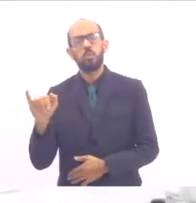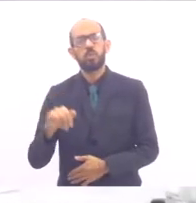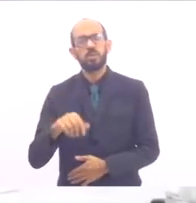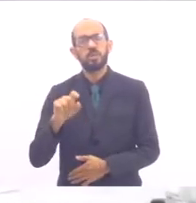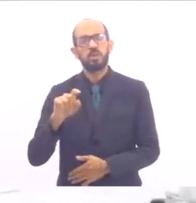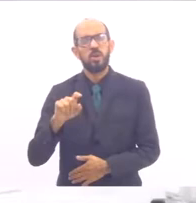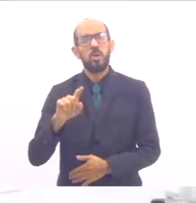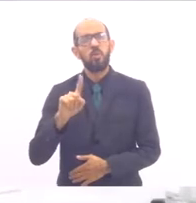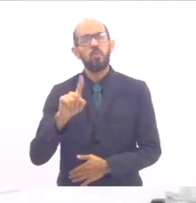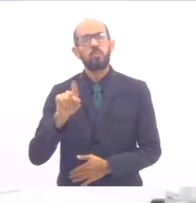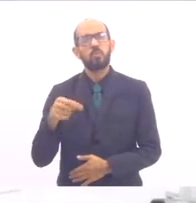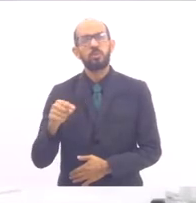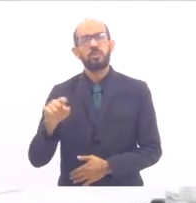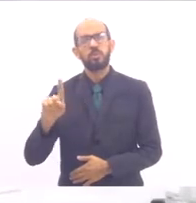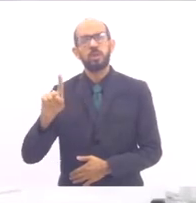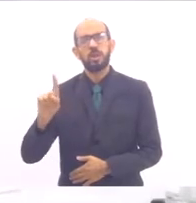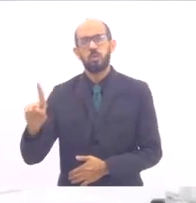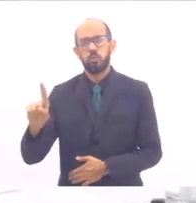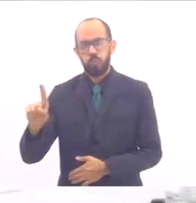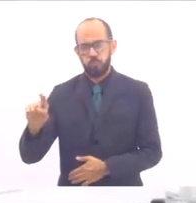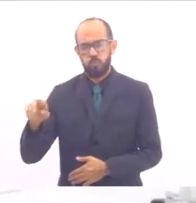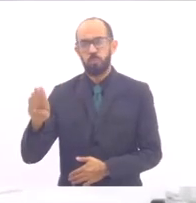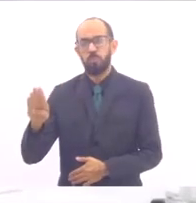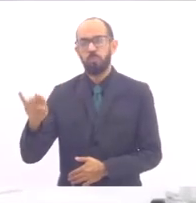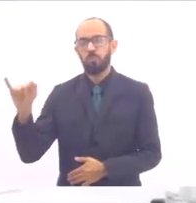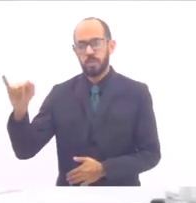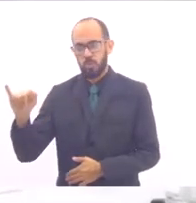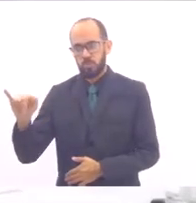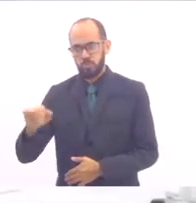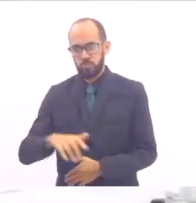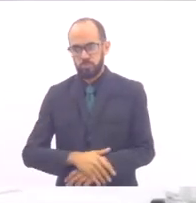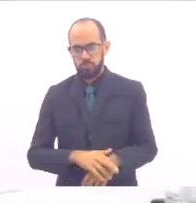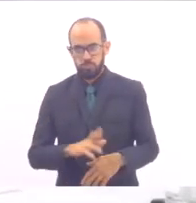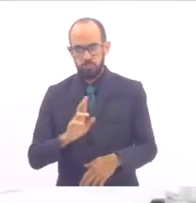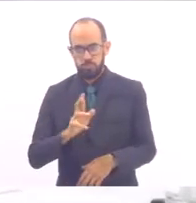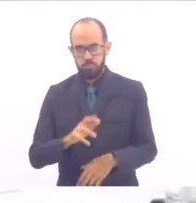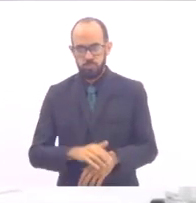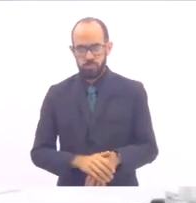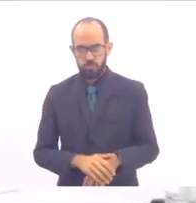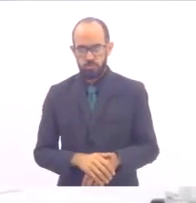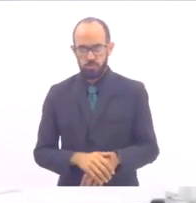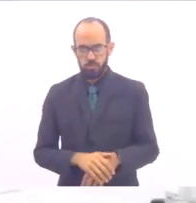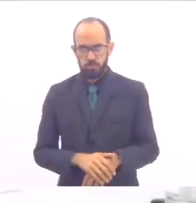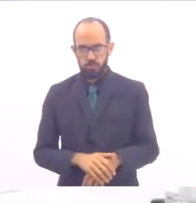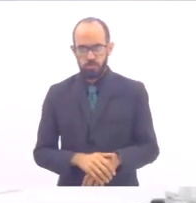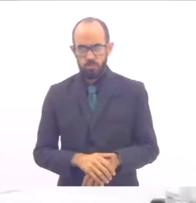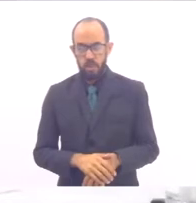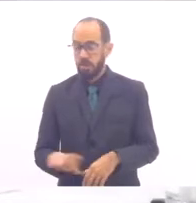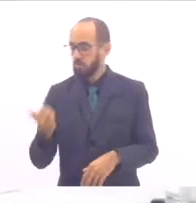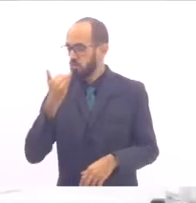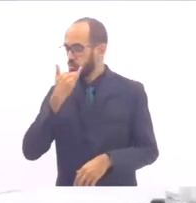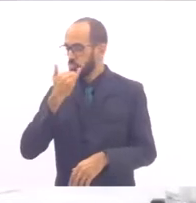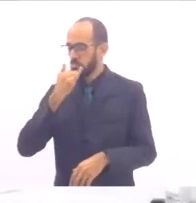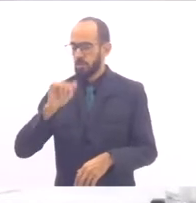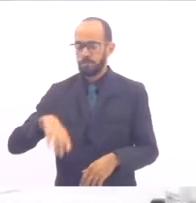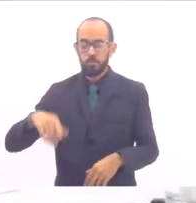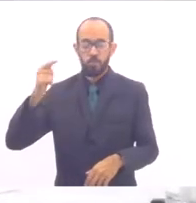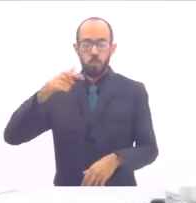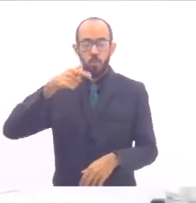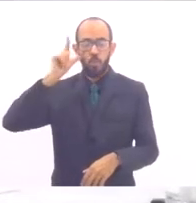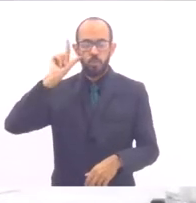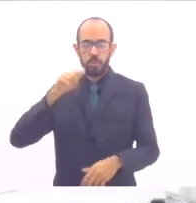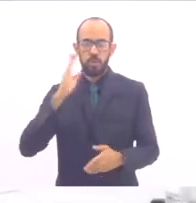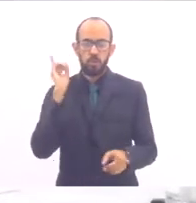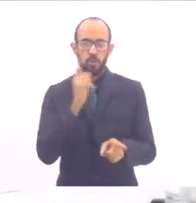maior. Né? O Firmino recentemente, com apoio, aliás, encontrei ontem o Hélio Vanderlei, que é vosso diretor,